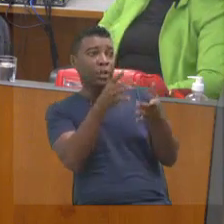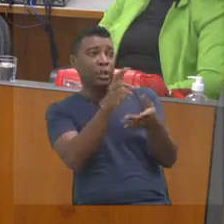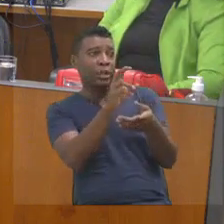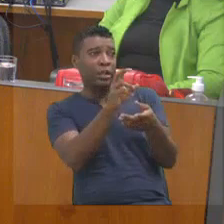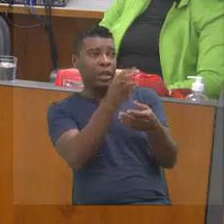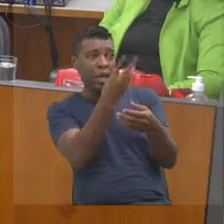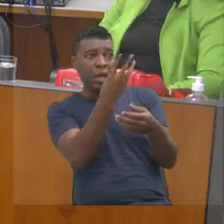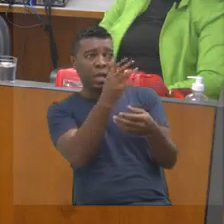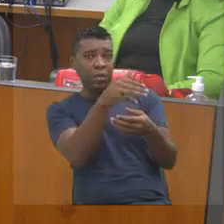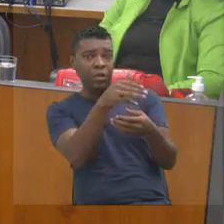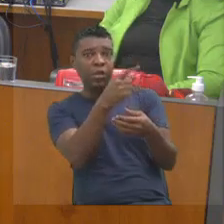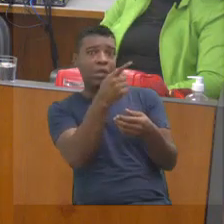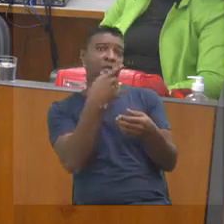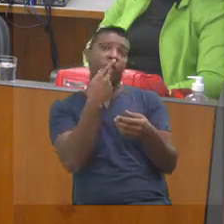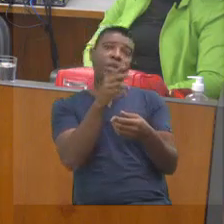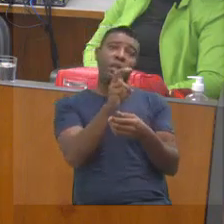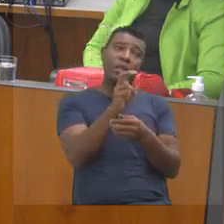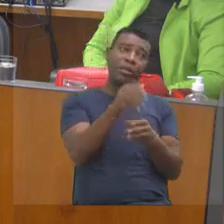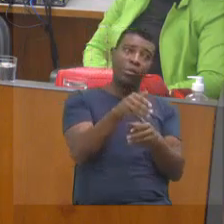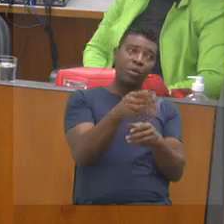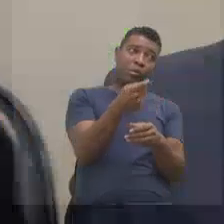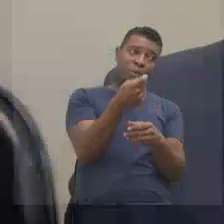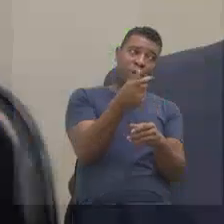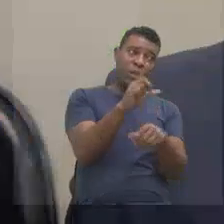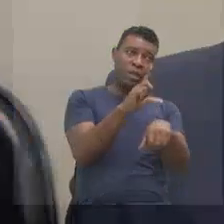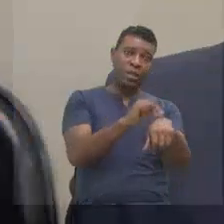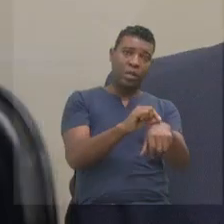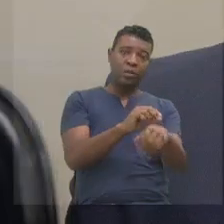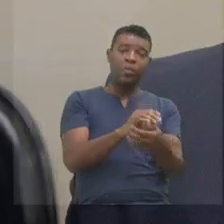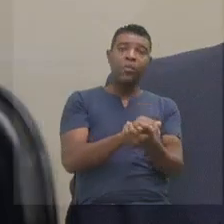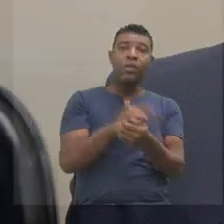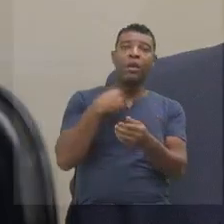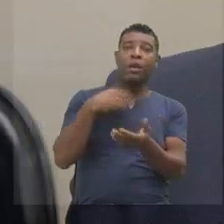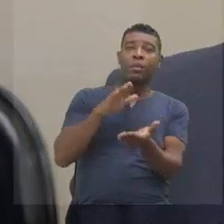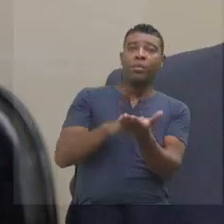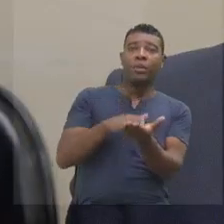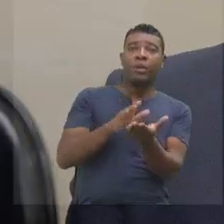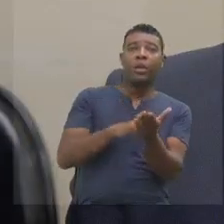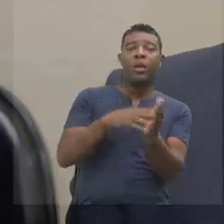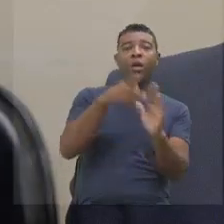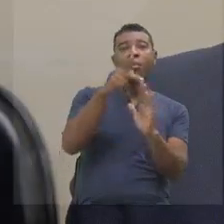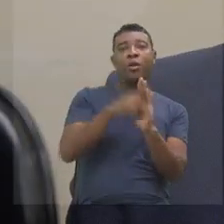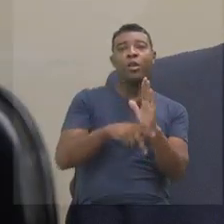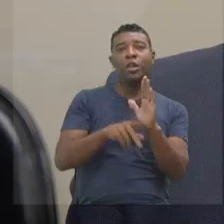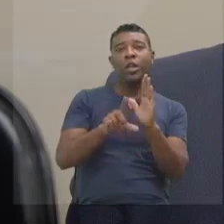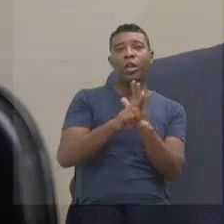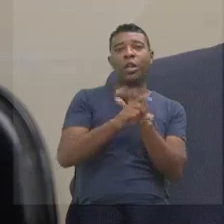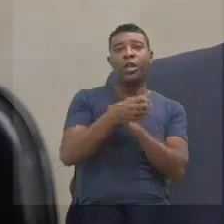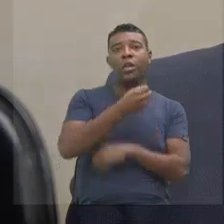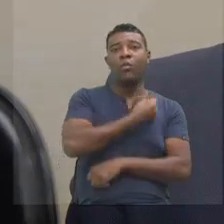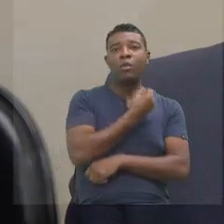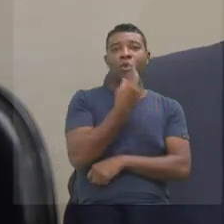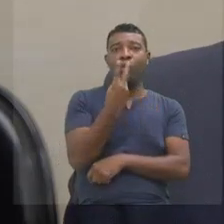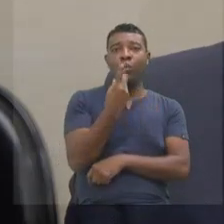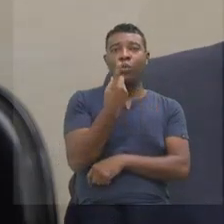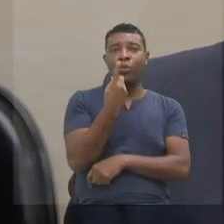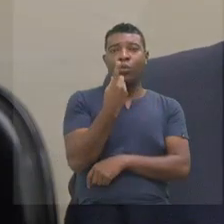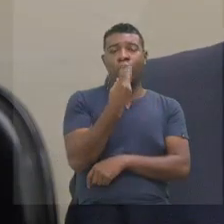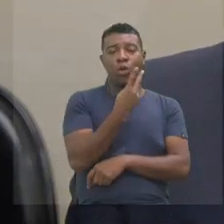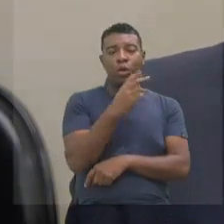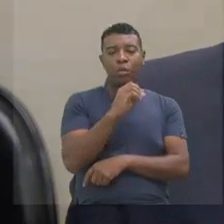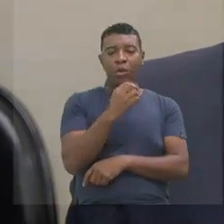eu protocolei aqui na Assembleia projeto de lei número um de 2023 que era sobre as